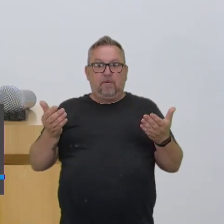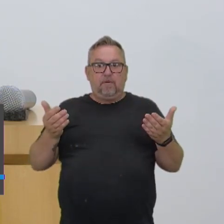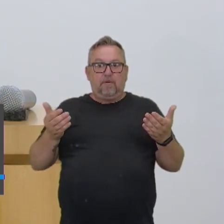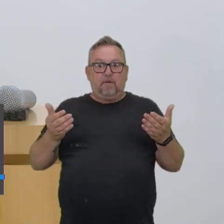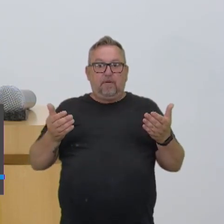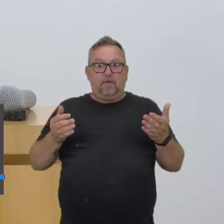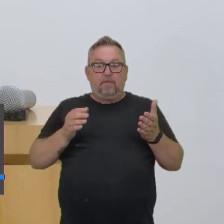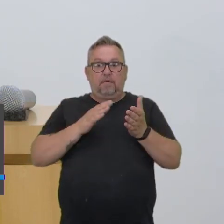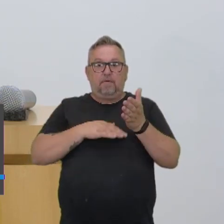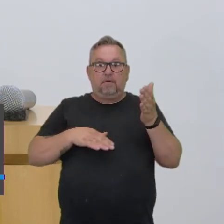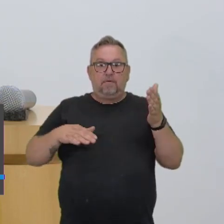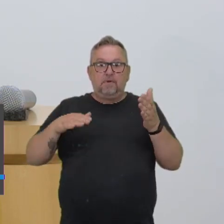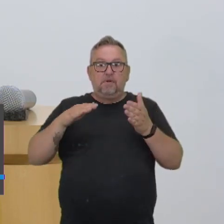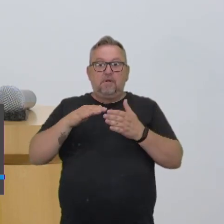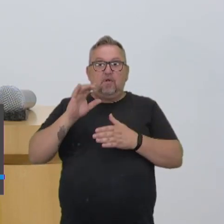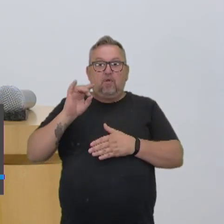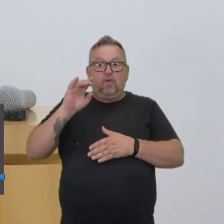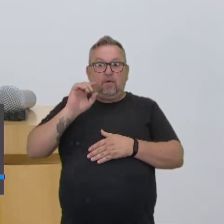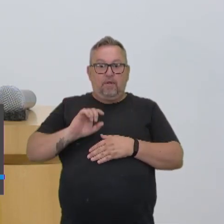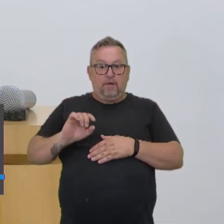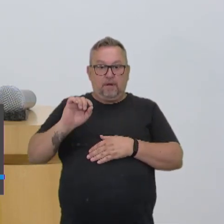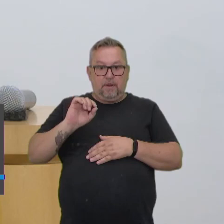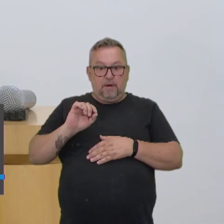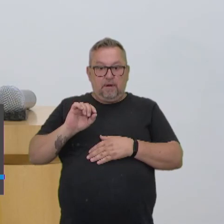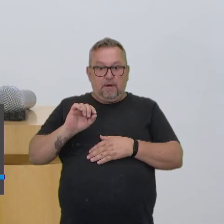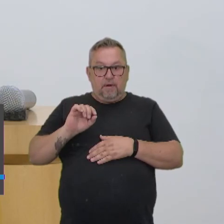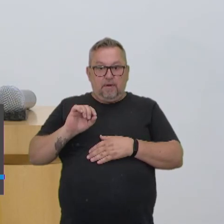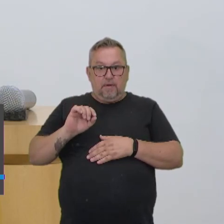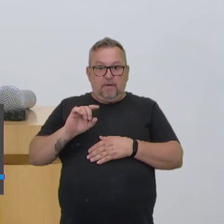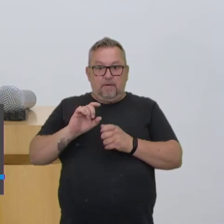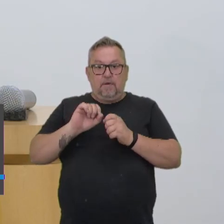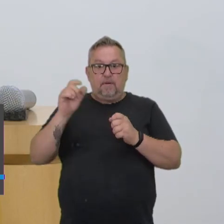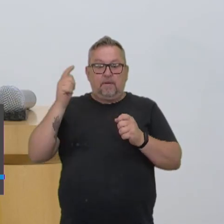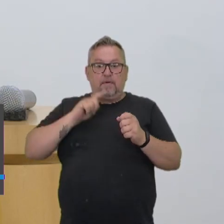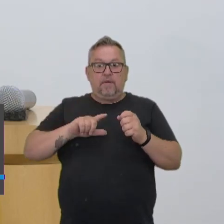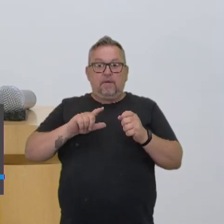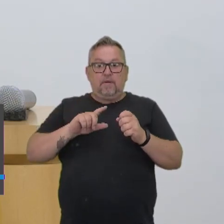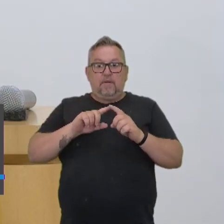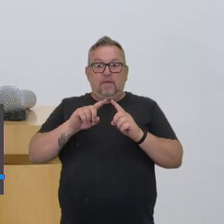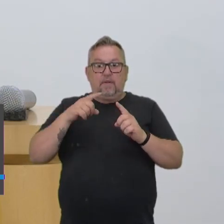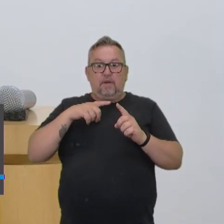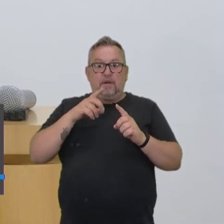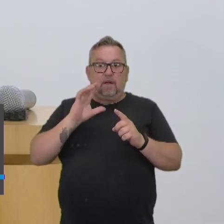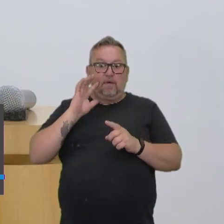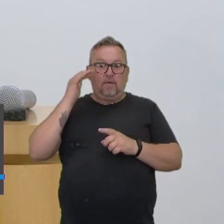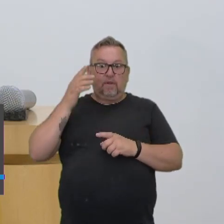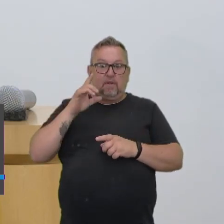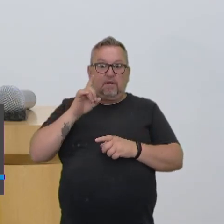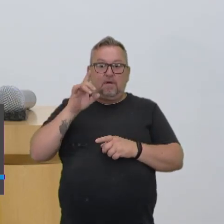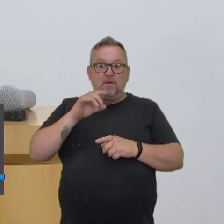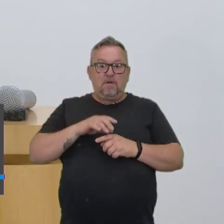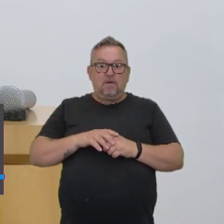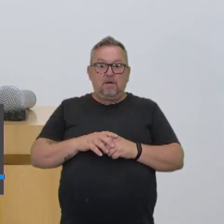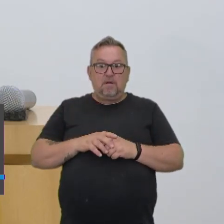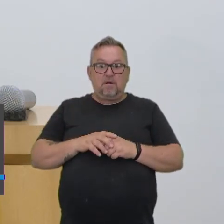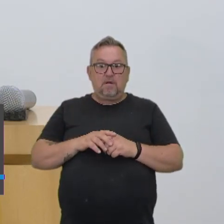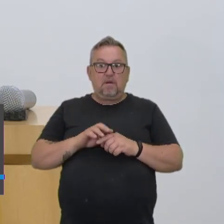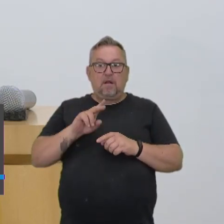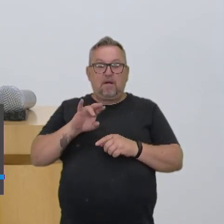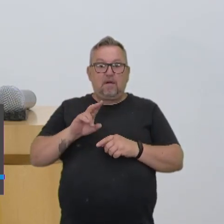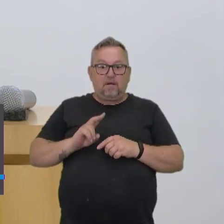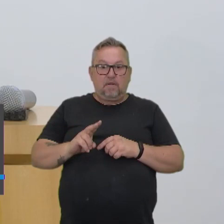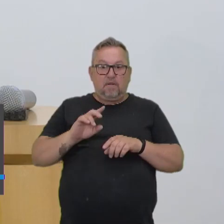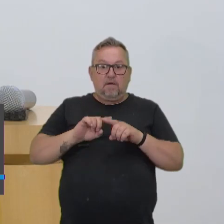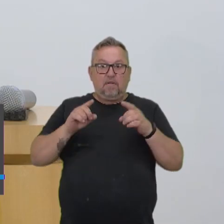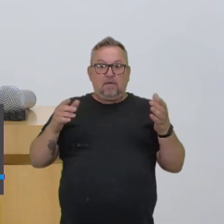gente entrou nisso. Só que esses avanços, esse progresso que estava ali no hype, ele vai continuar. Só